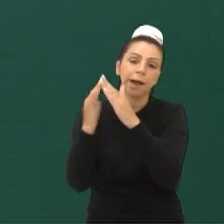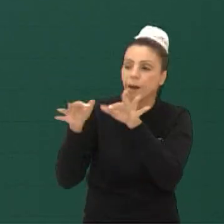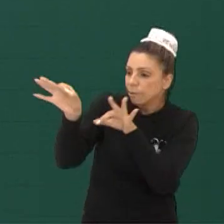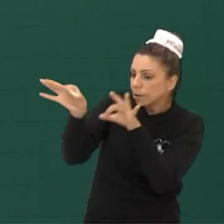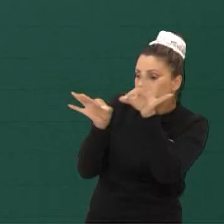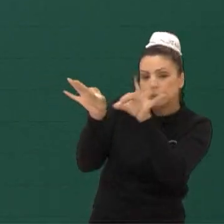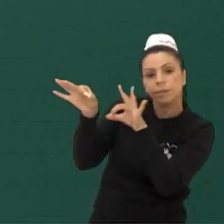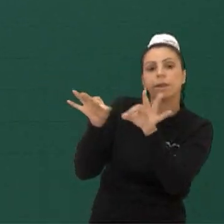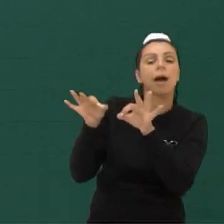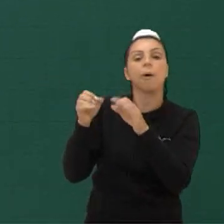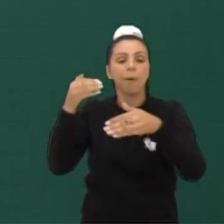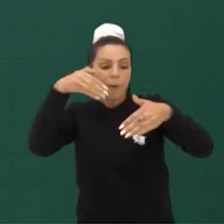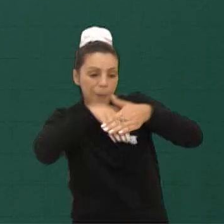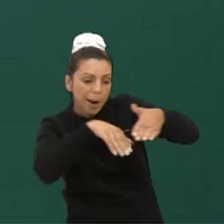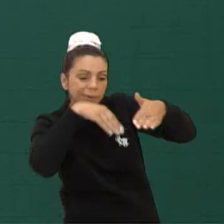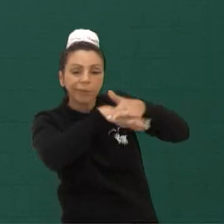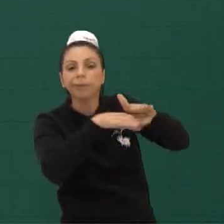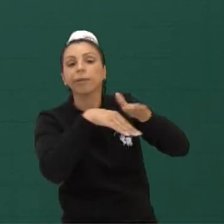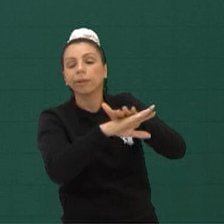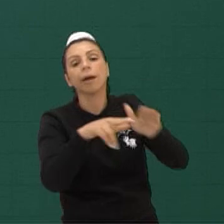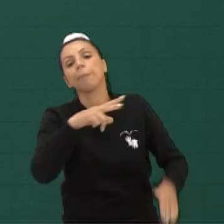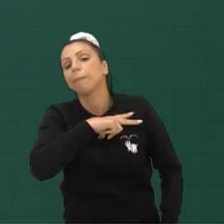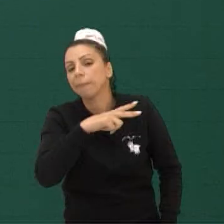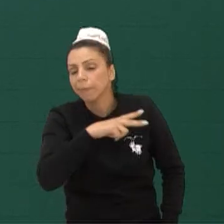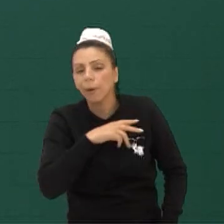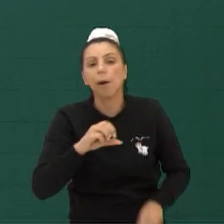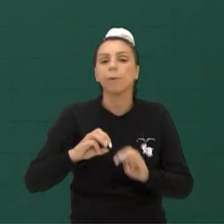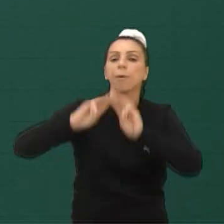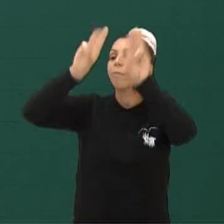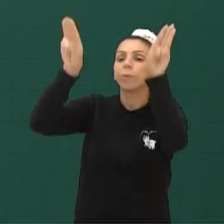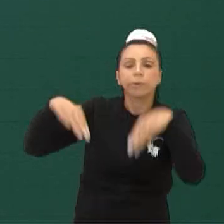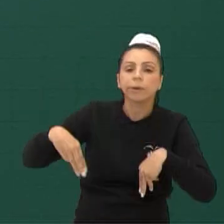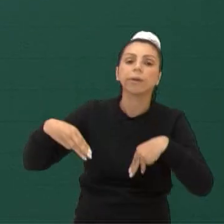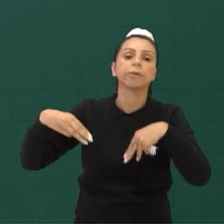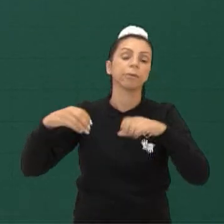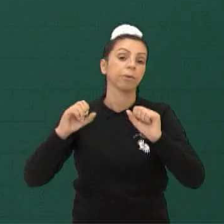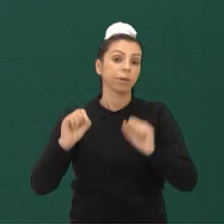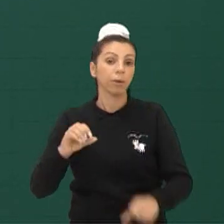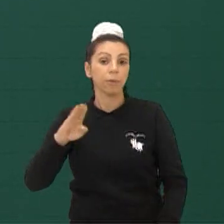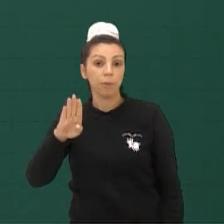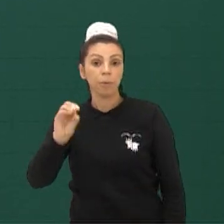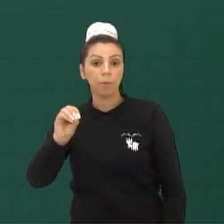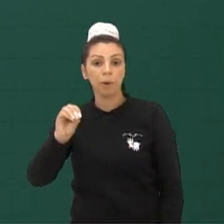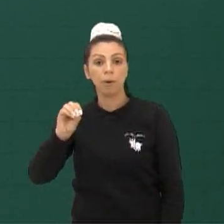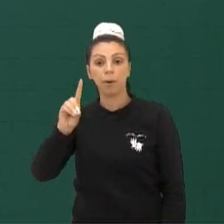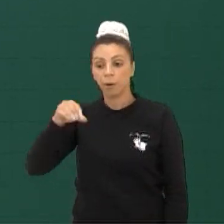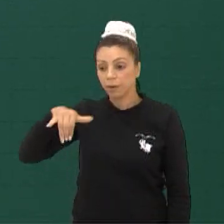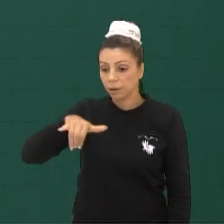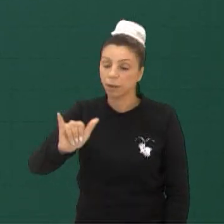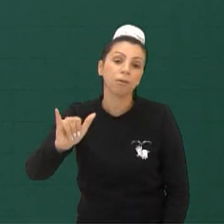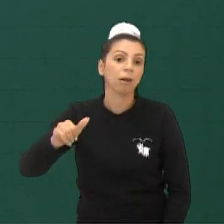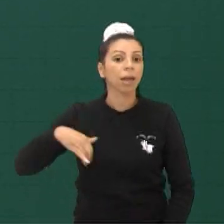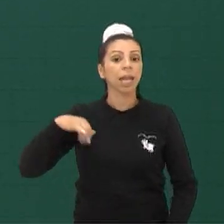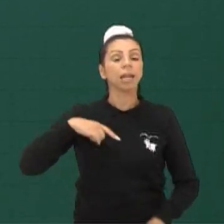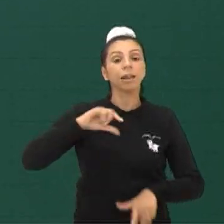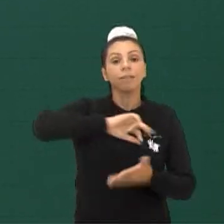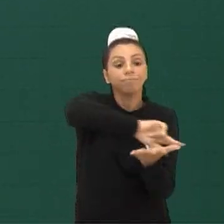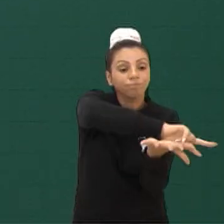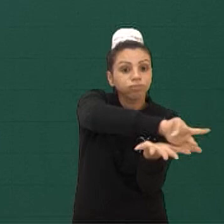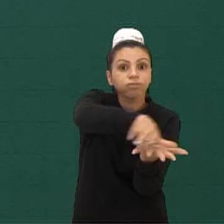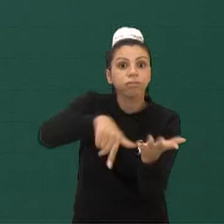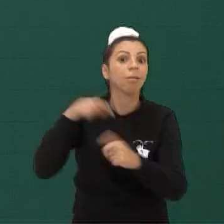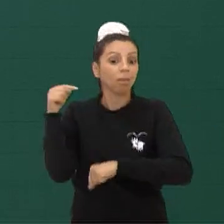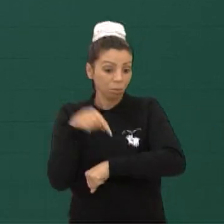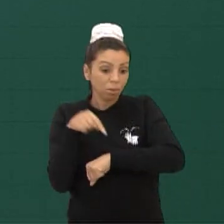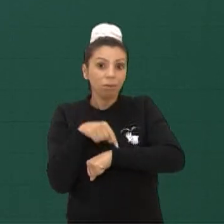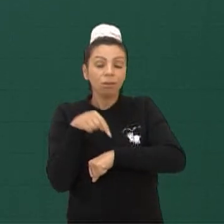acervo pessoal, se você for colecionador de arte, ou num museu, numa galeria, o body art, ele é efêmero. Ele tem um